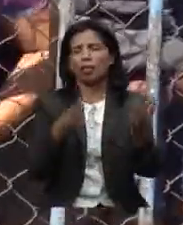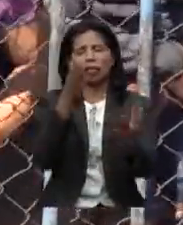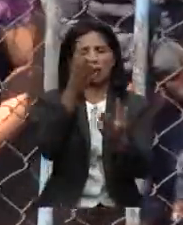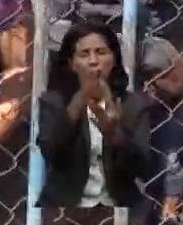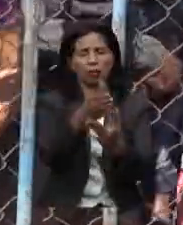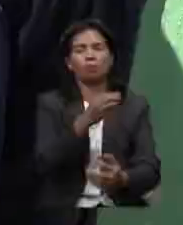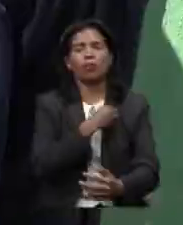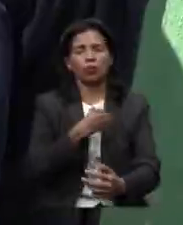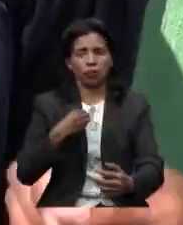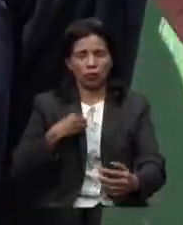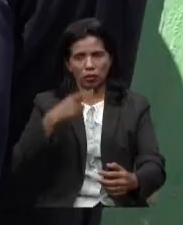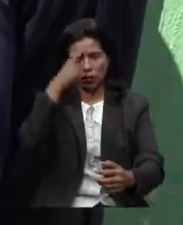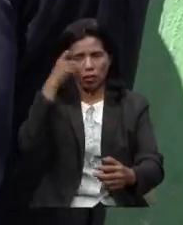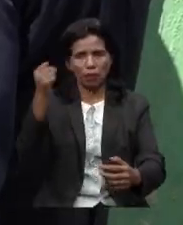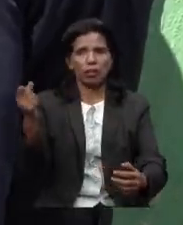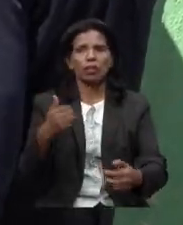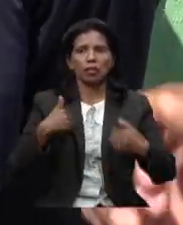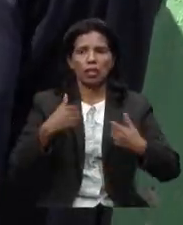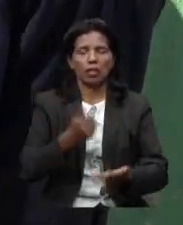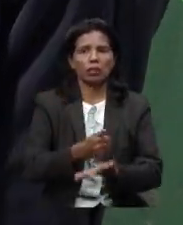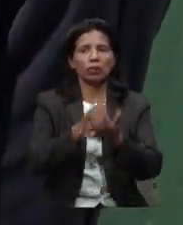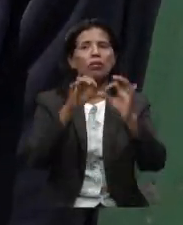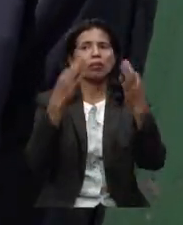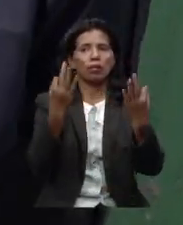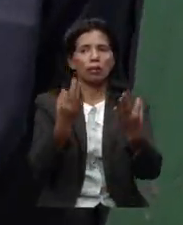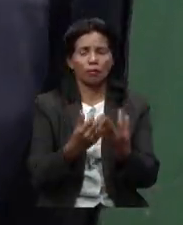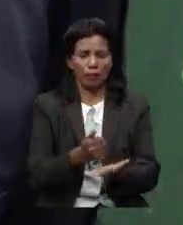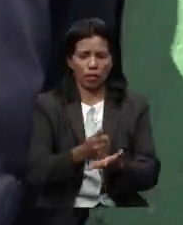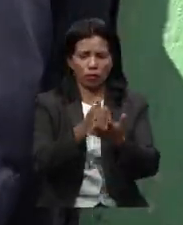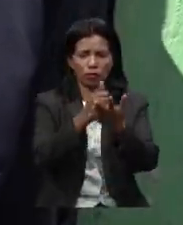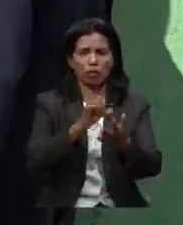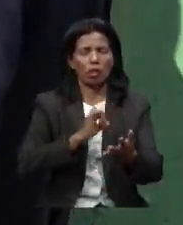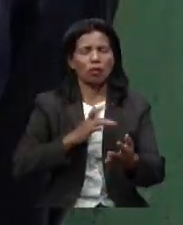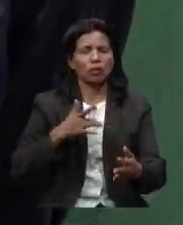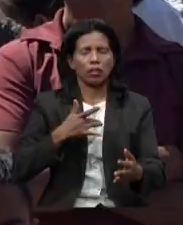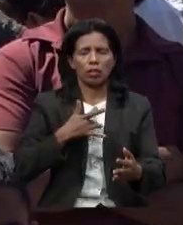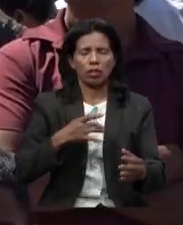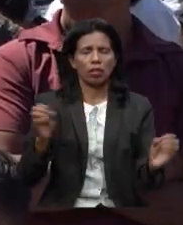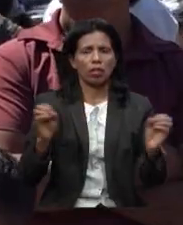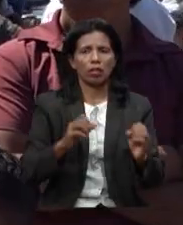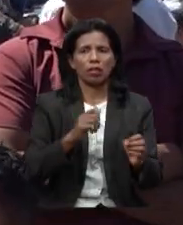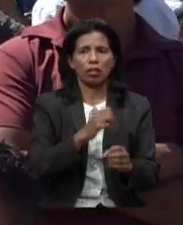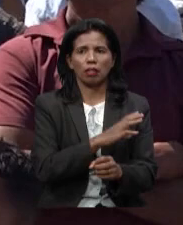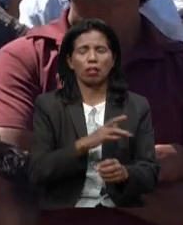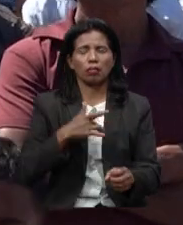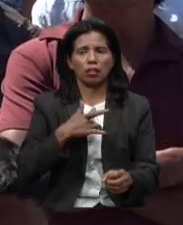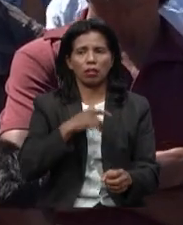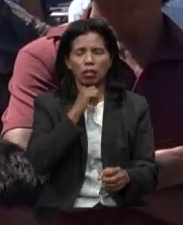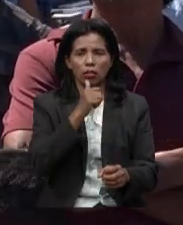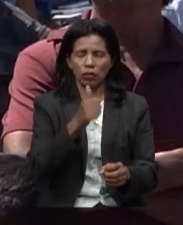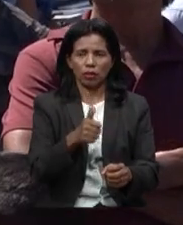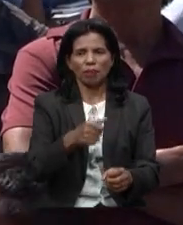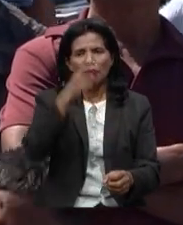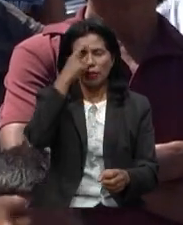também desconfia e atendimento familiarismo. Atendimento nem mahau, nadum ba pahau, saída